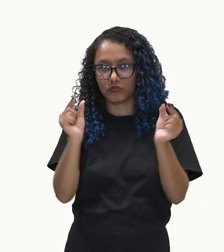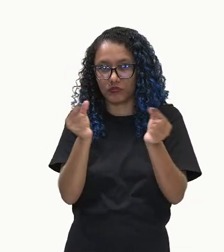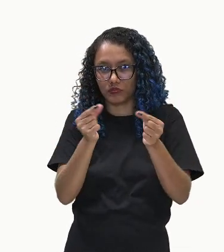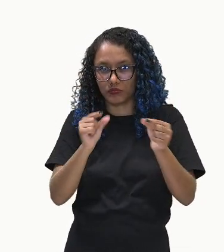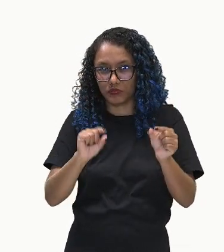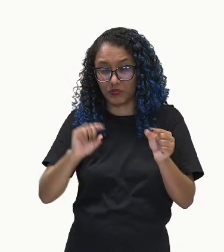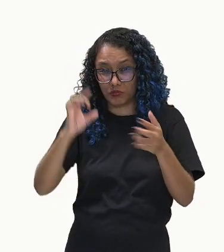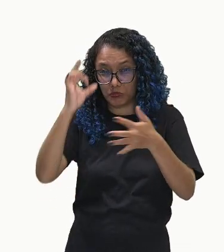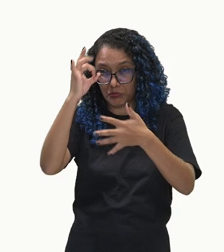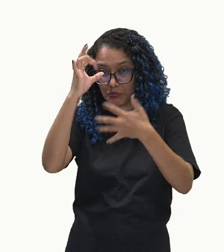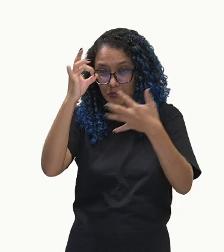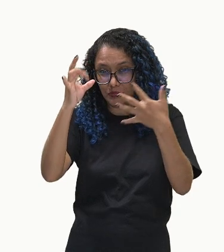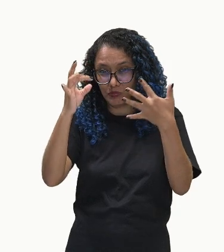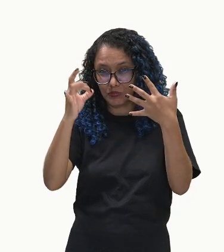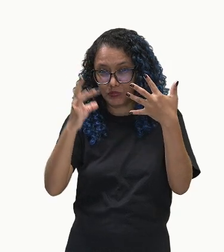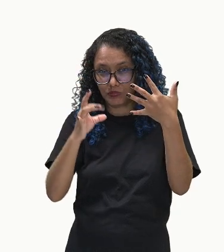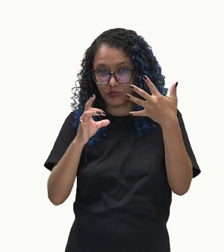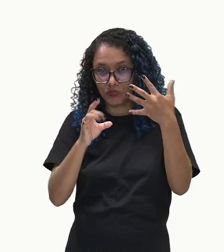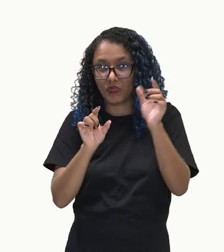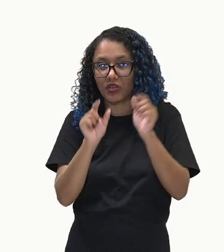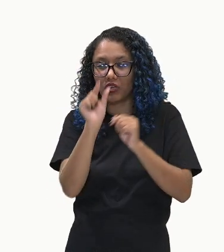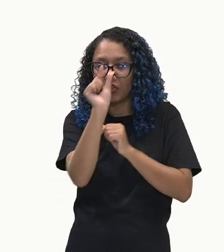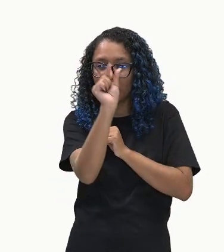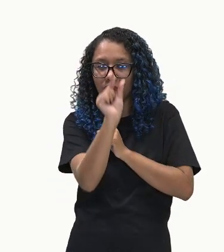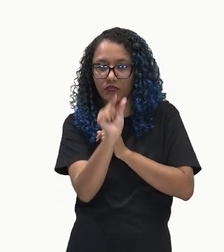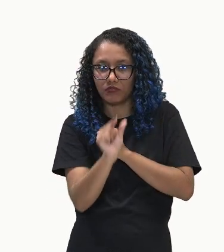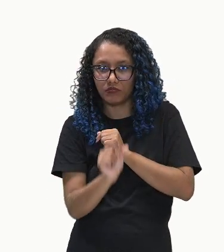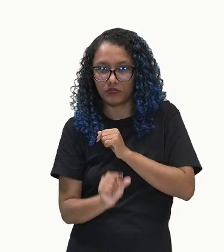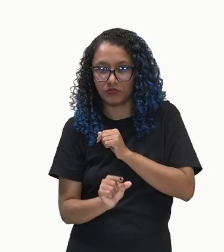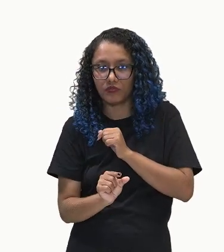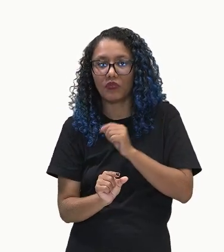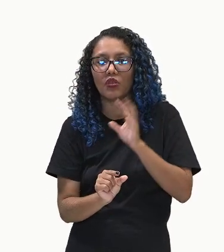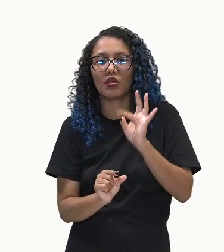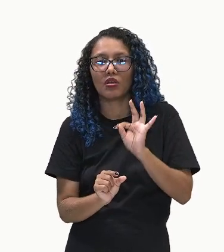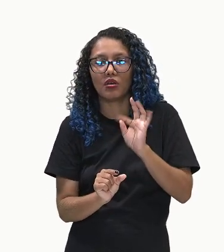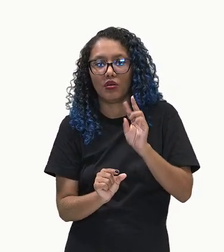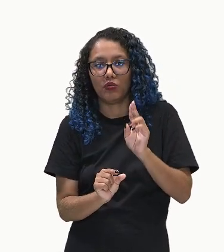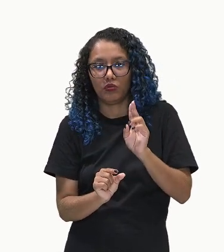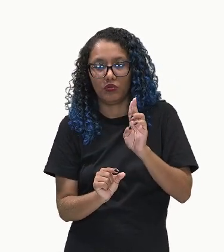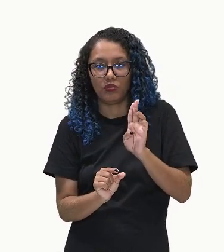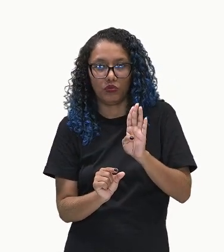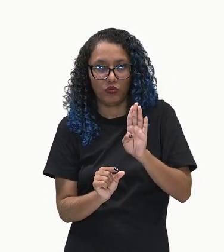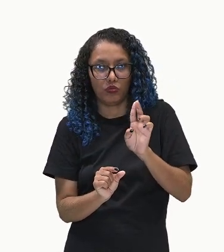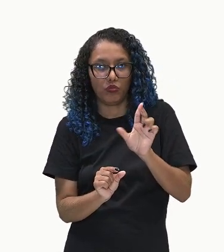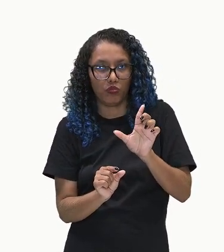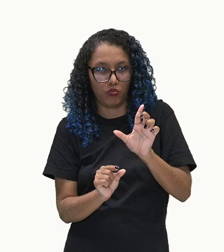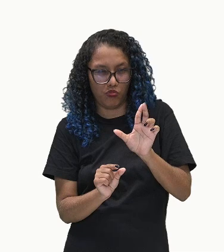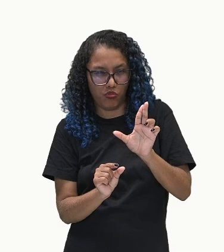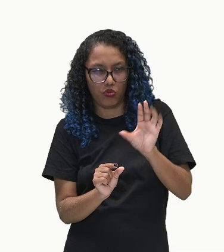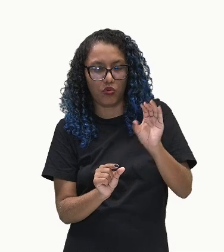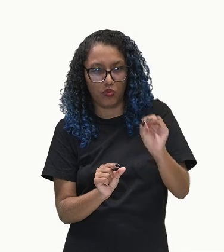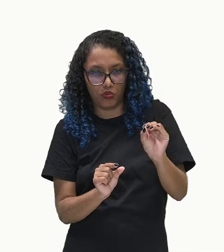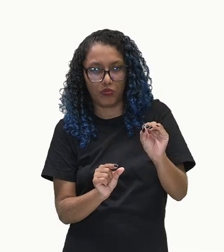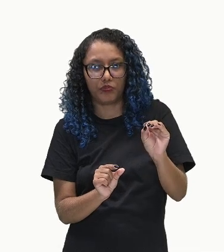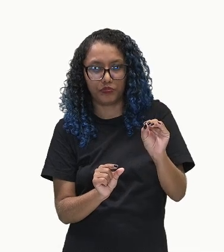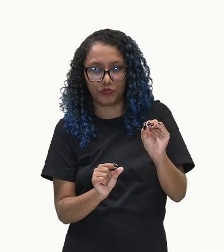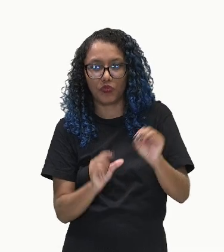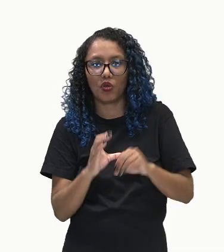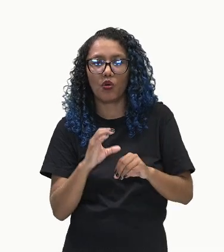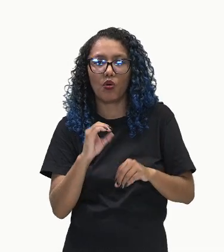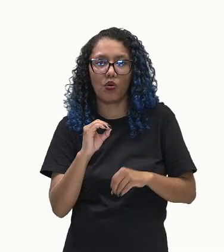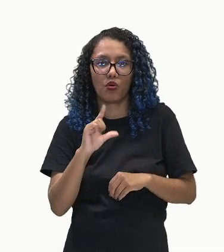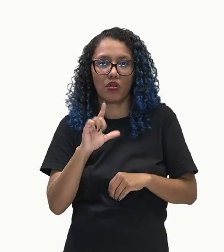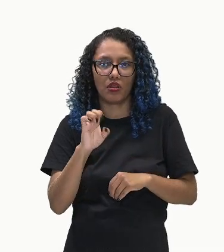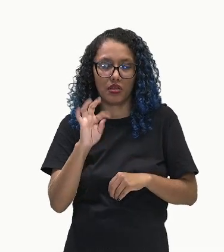de Henle e o tubo coletor, túbulo coletor. Uma coisa interessante que eu quero que vocês entendam é o processo